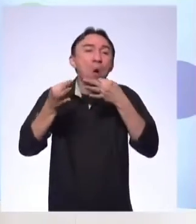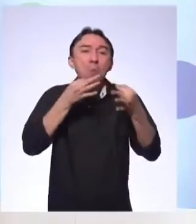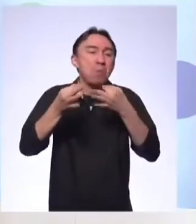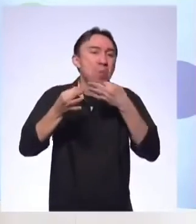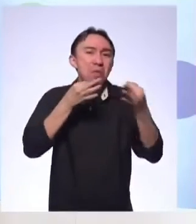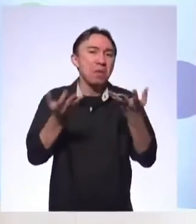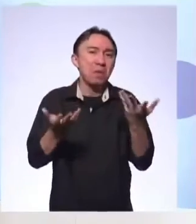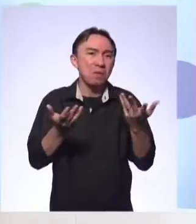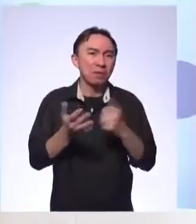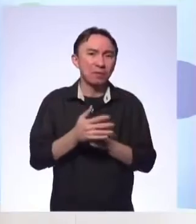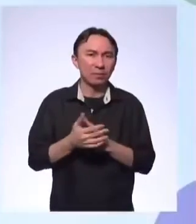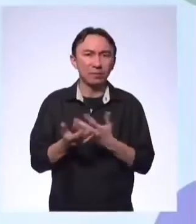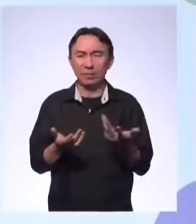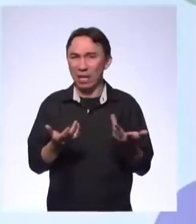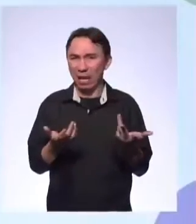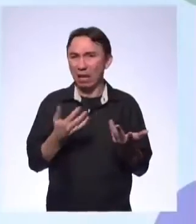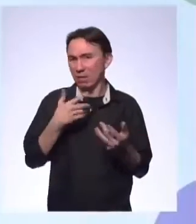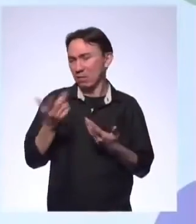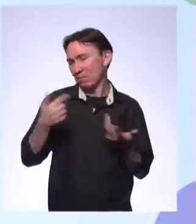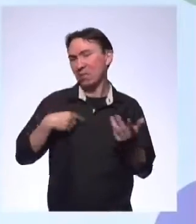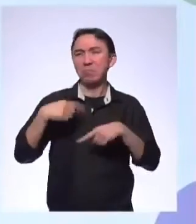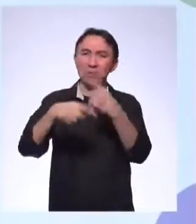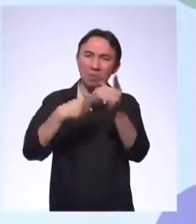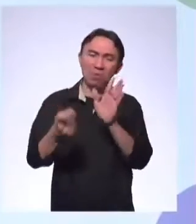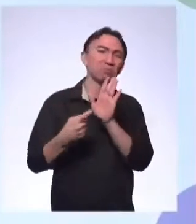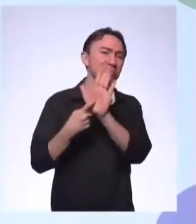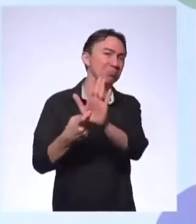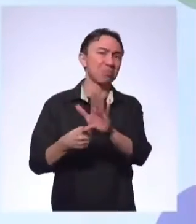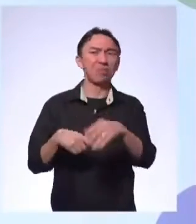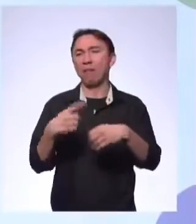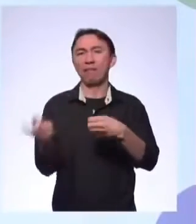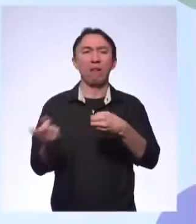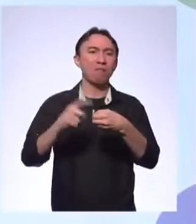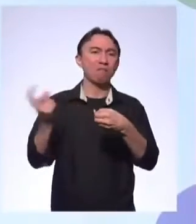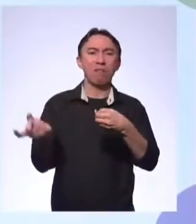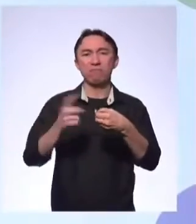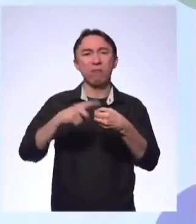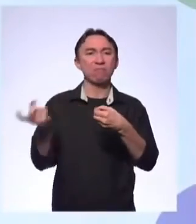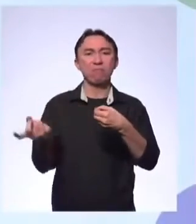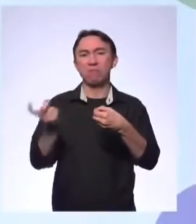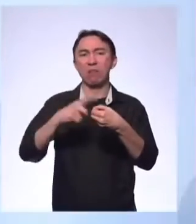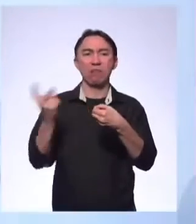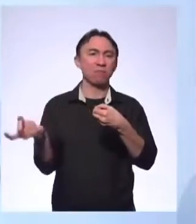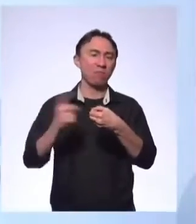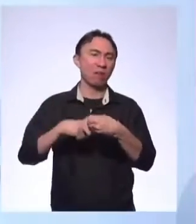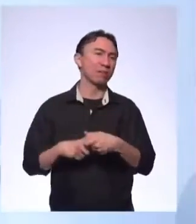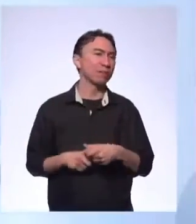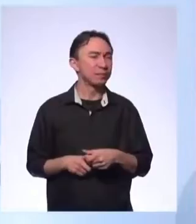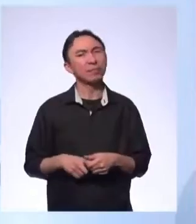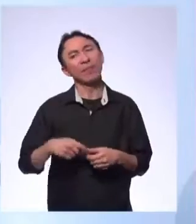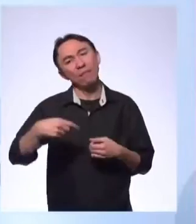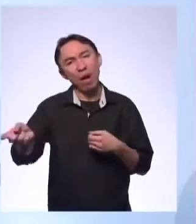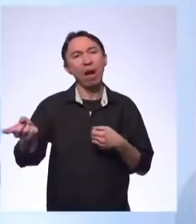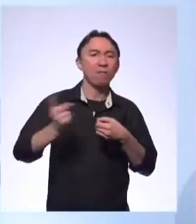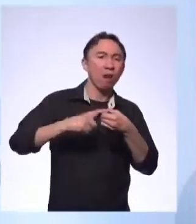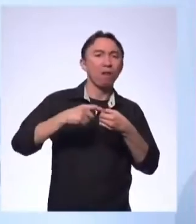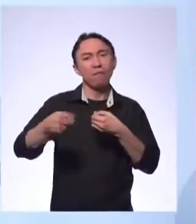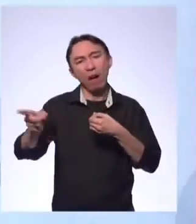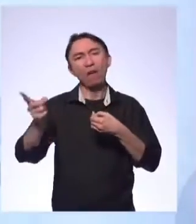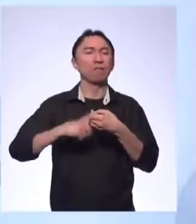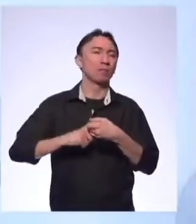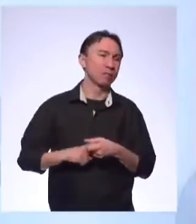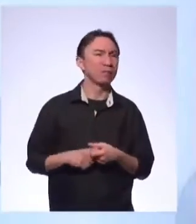não tem graça né gente vai e volta vai e volta também então assim tem tem sim tem sim uma